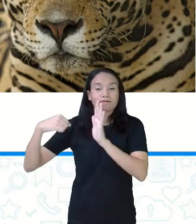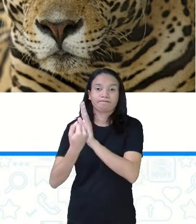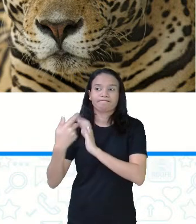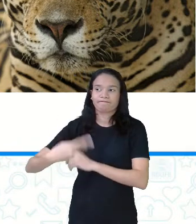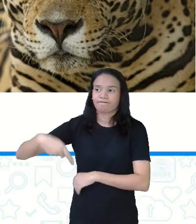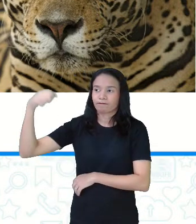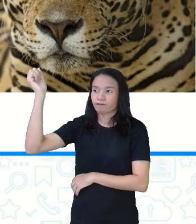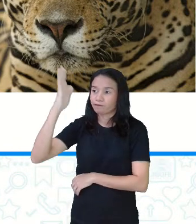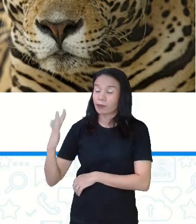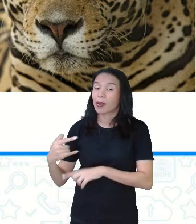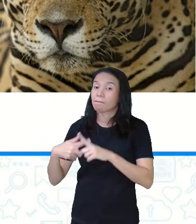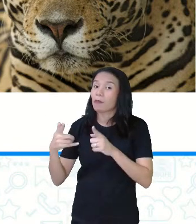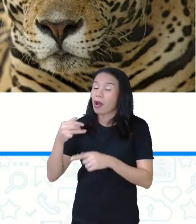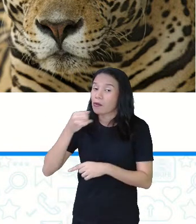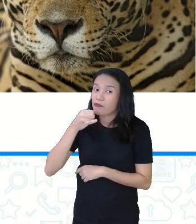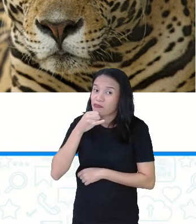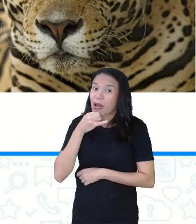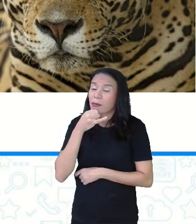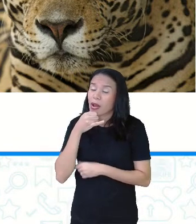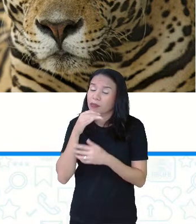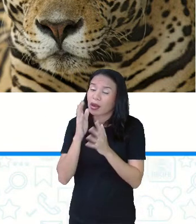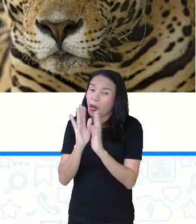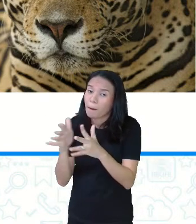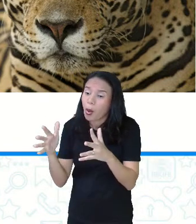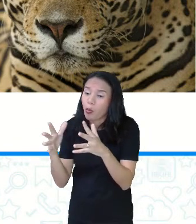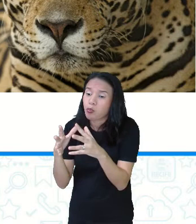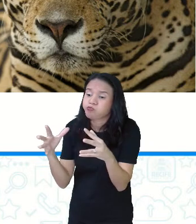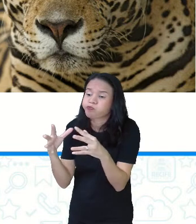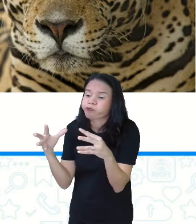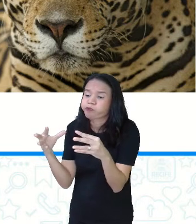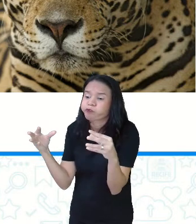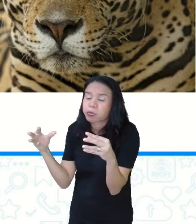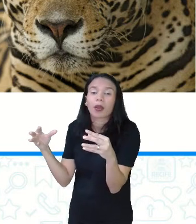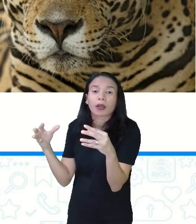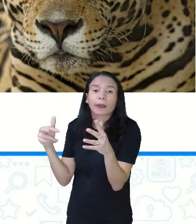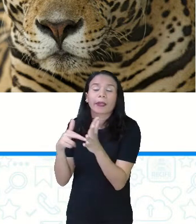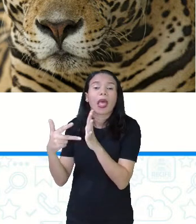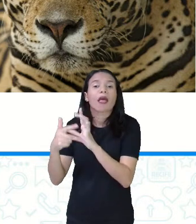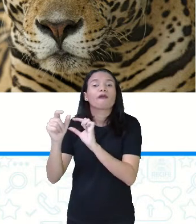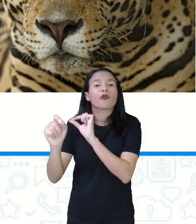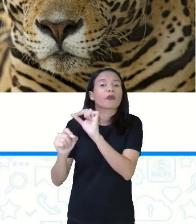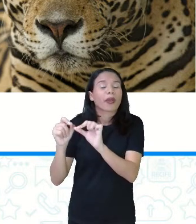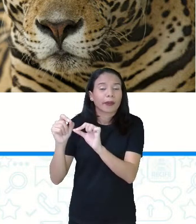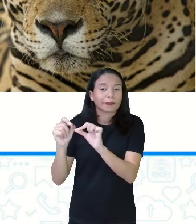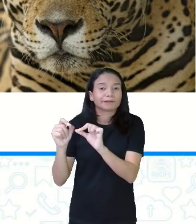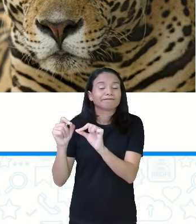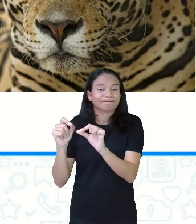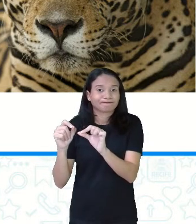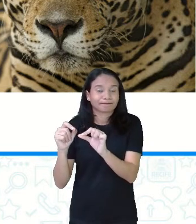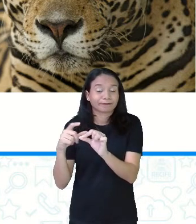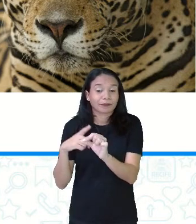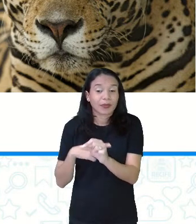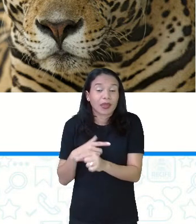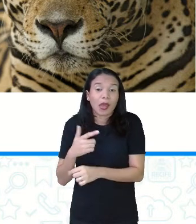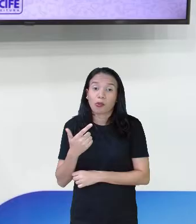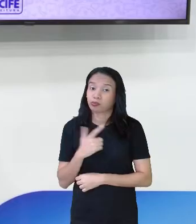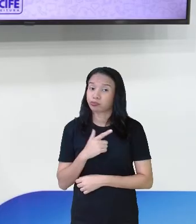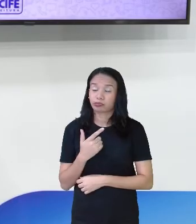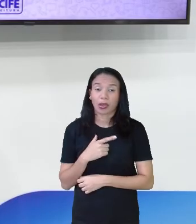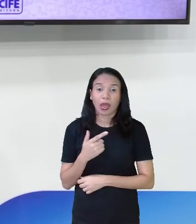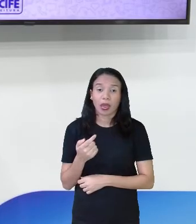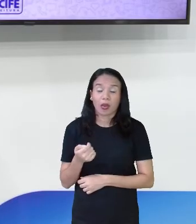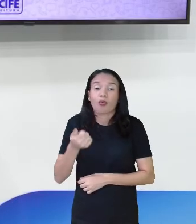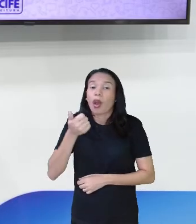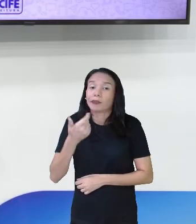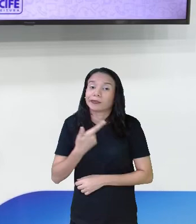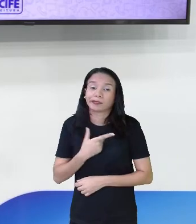que infelizmente está em extinção. O que quer dizer isso, professora? É porque quase não há animais